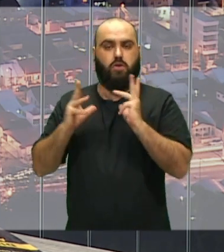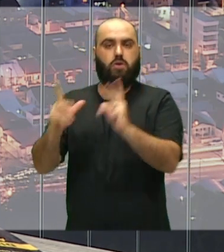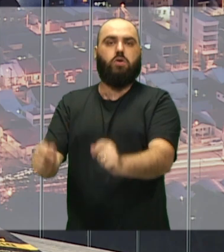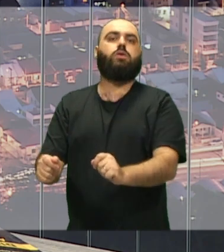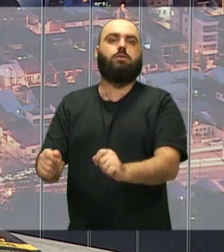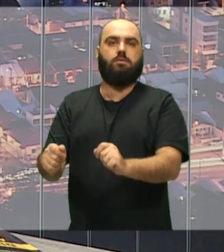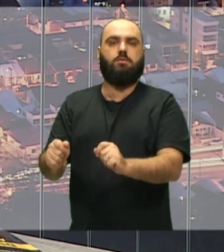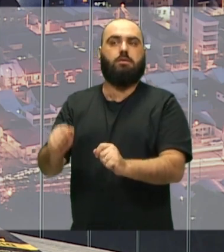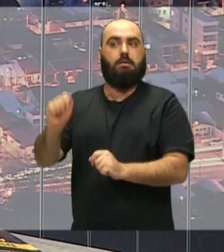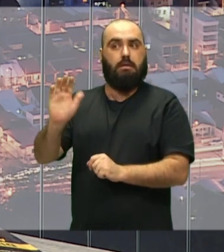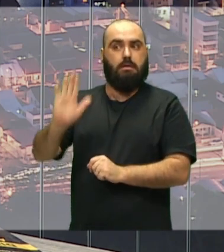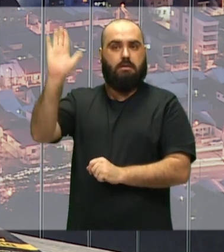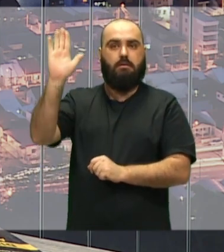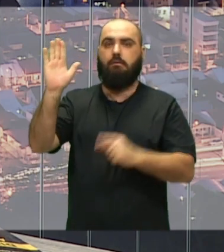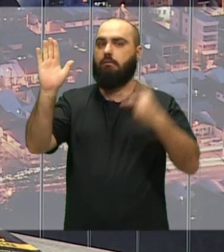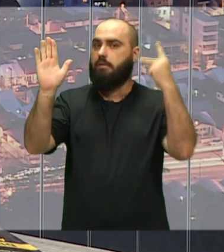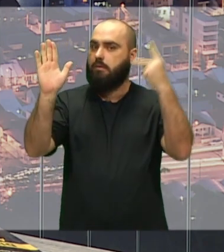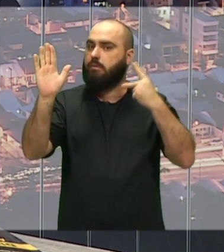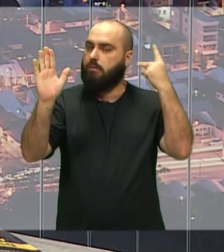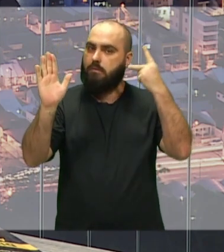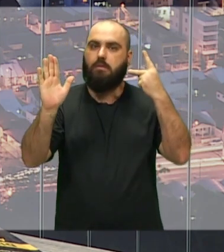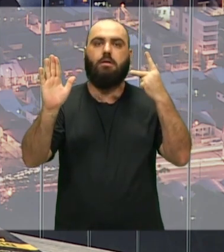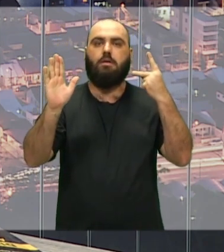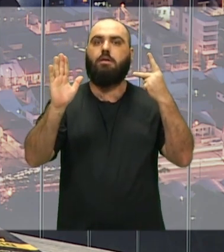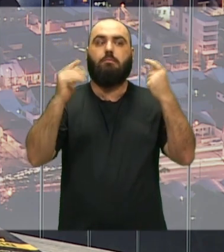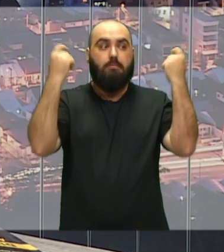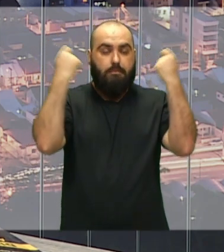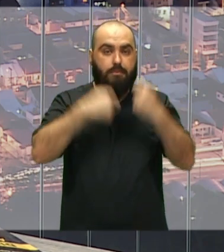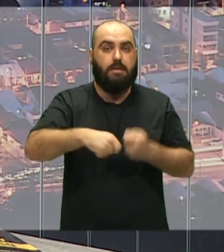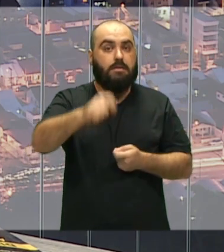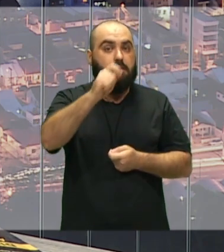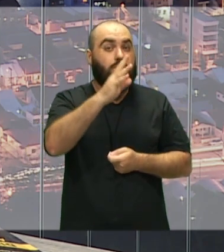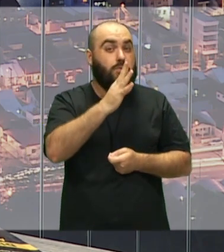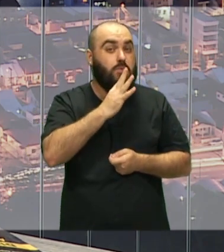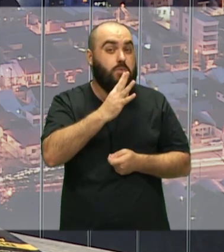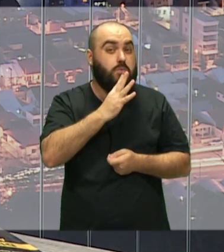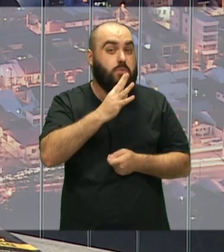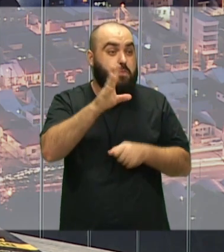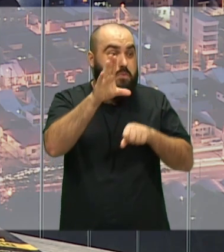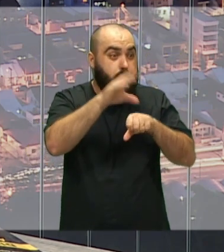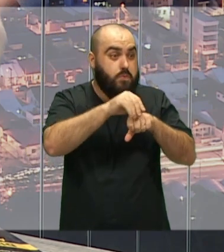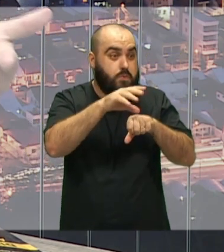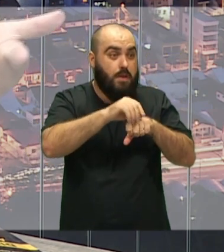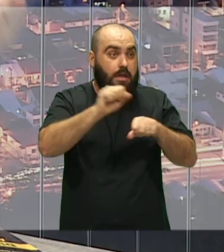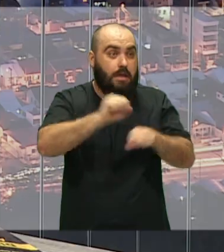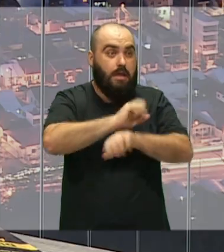também aqueles candidatos a vereador e tal tem que conhecer bem para saber